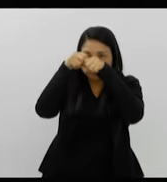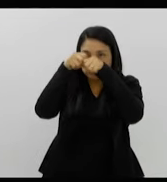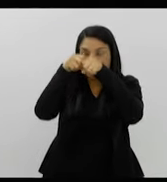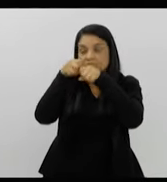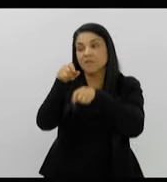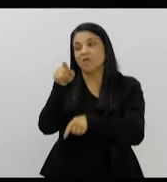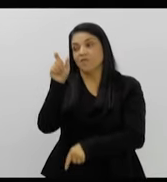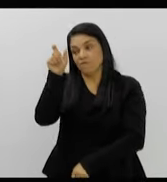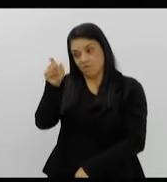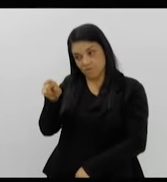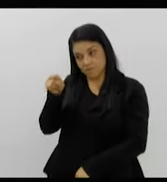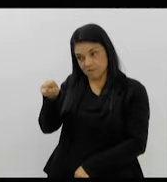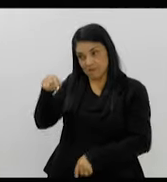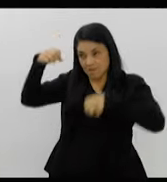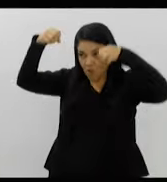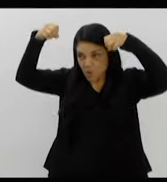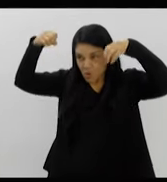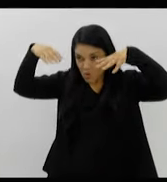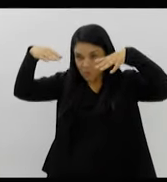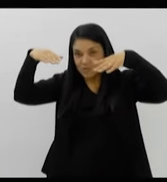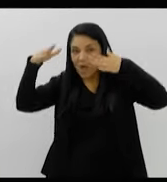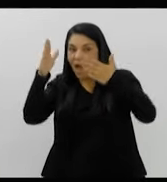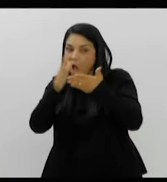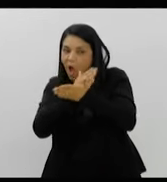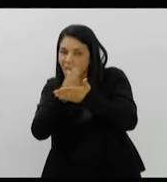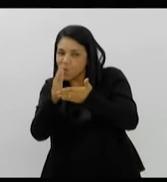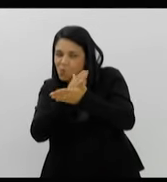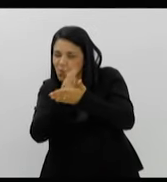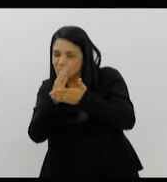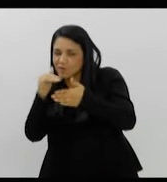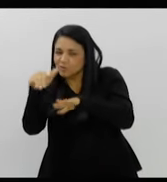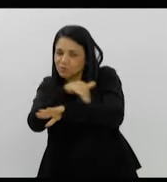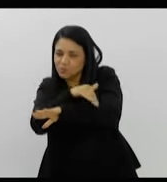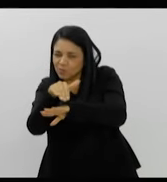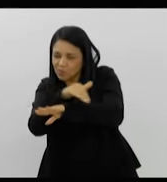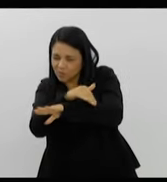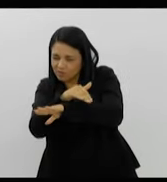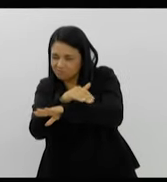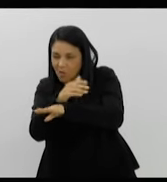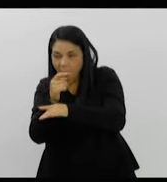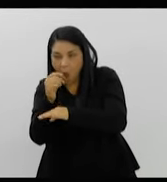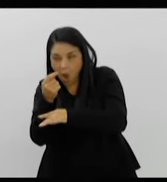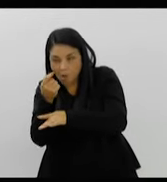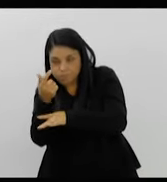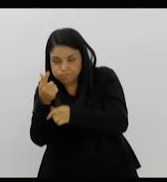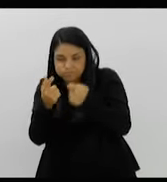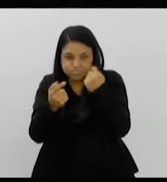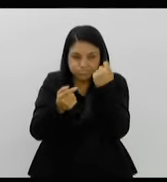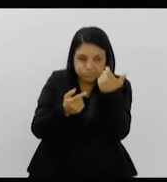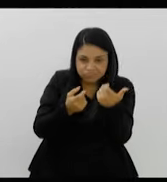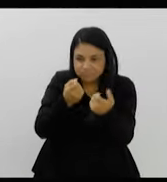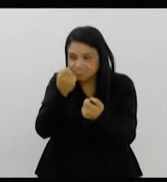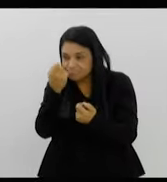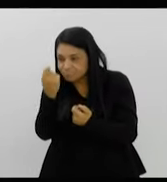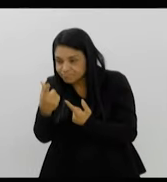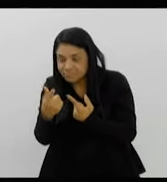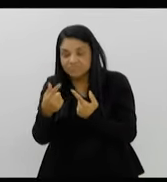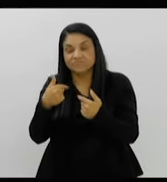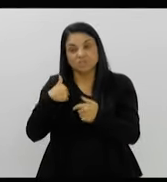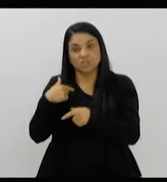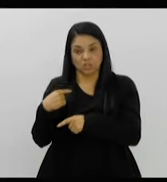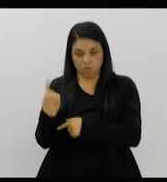aliás só iluminou algumas ruas principais algumas Avenidas principais mas nós passamos por ruas